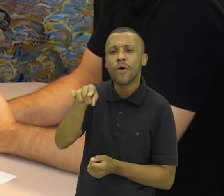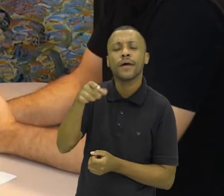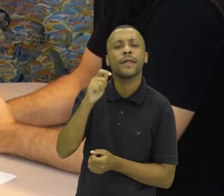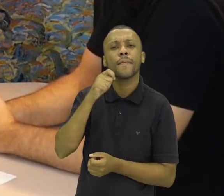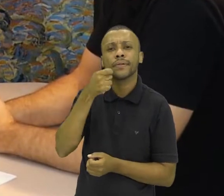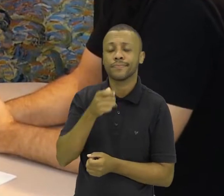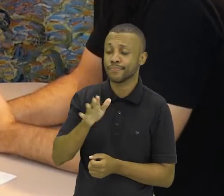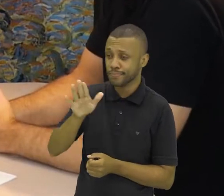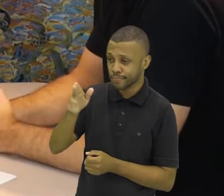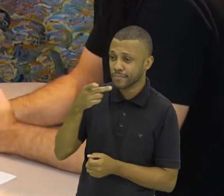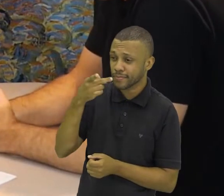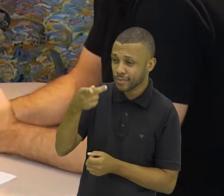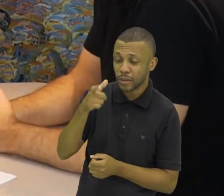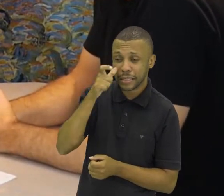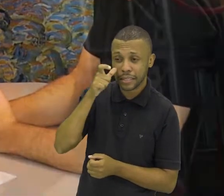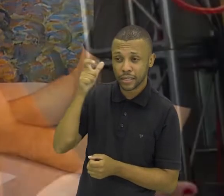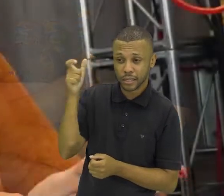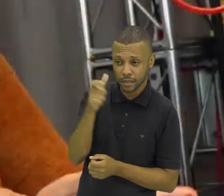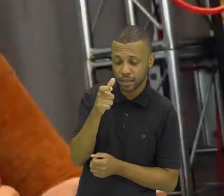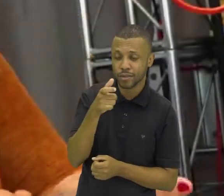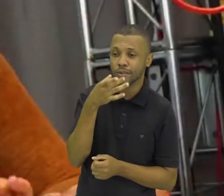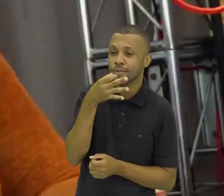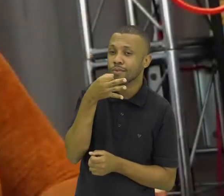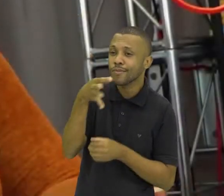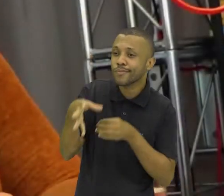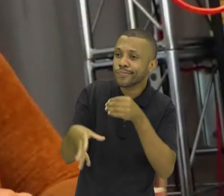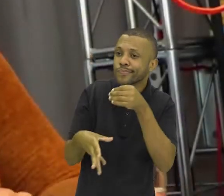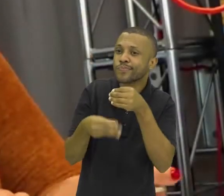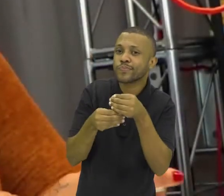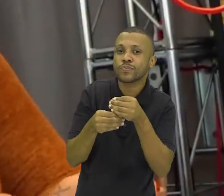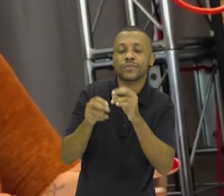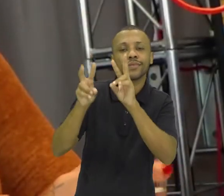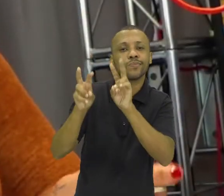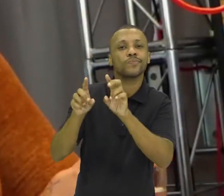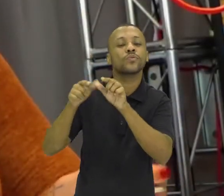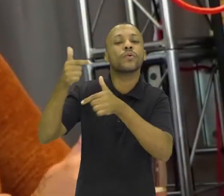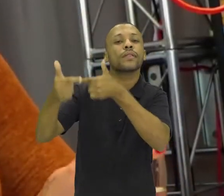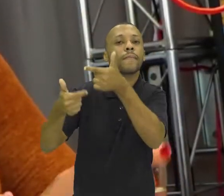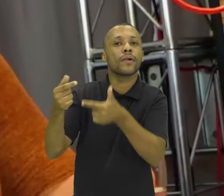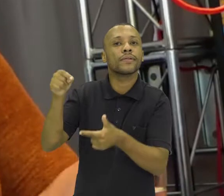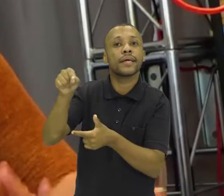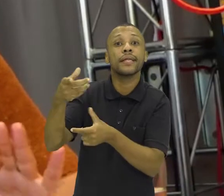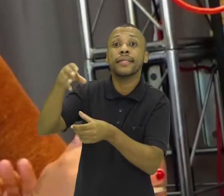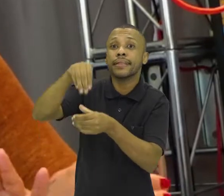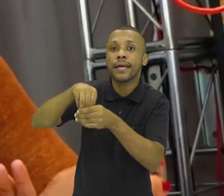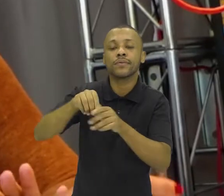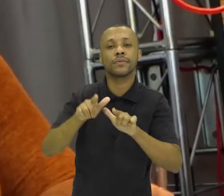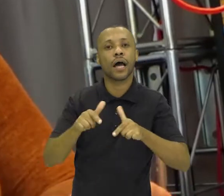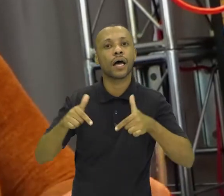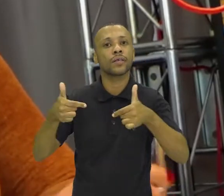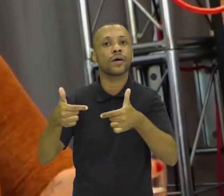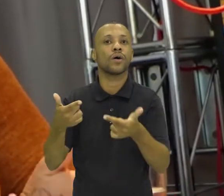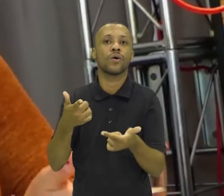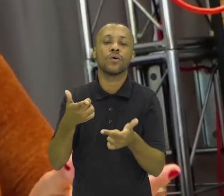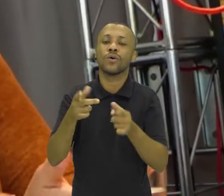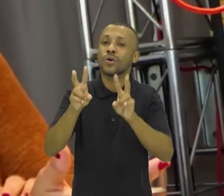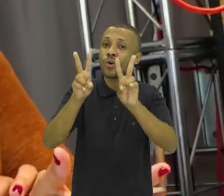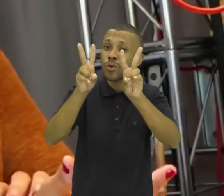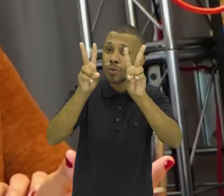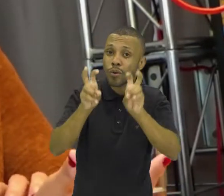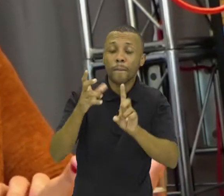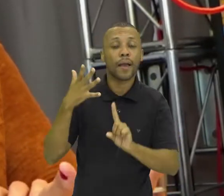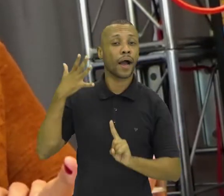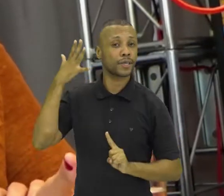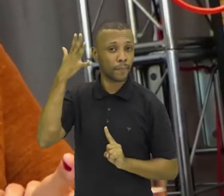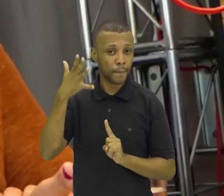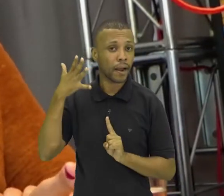padaria. Uma coisa interessante que o Bruno falou do trabalho dele na Lei Seca, agora aqui, são as